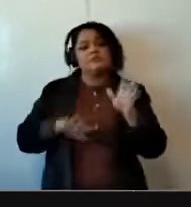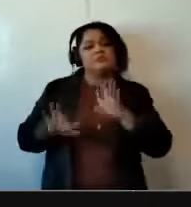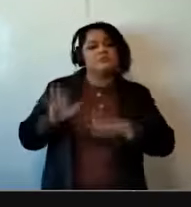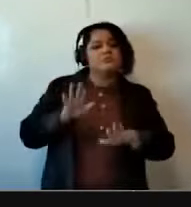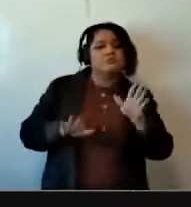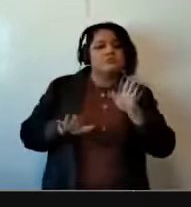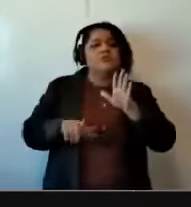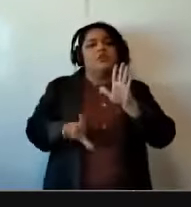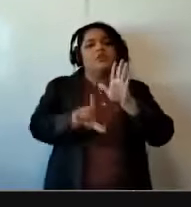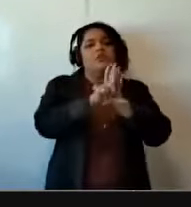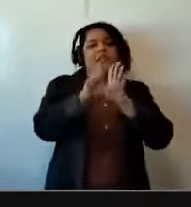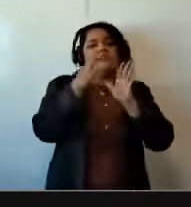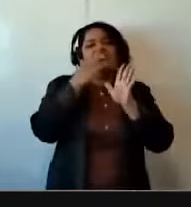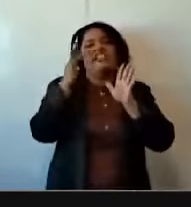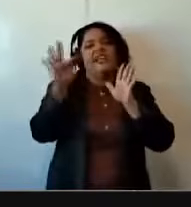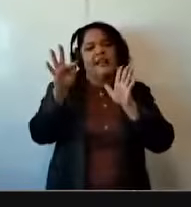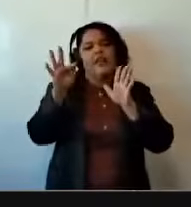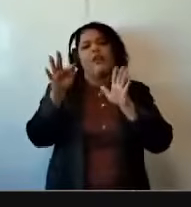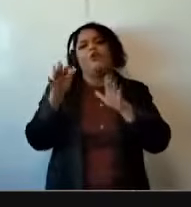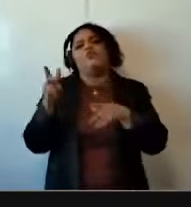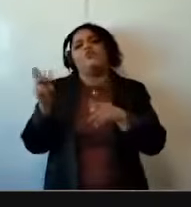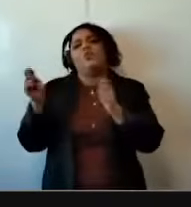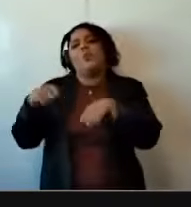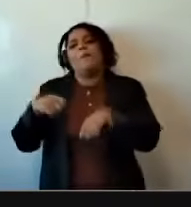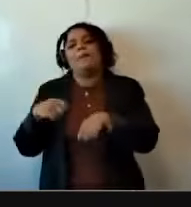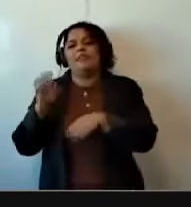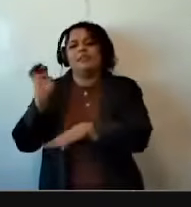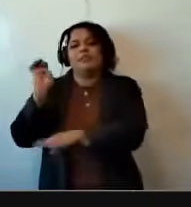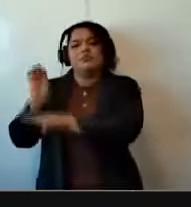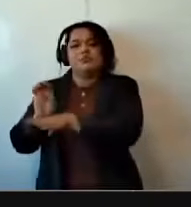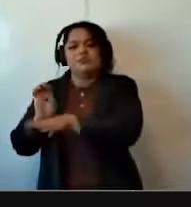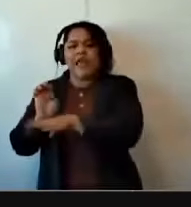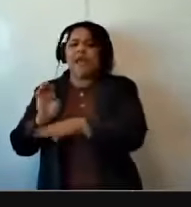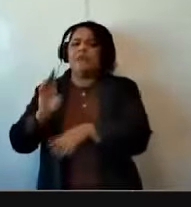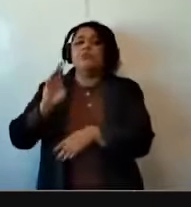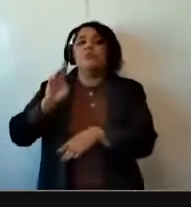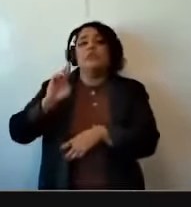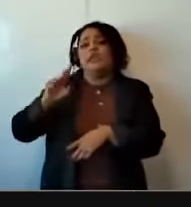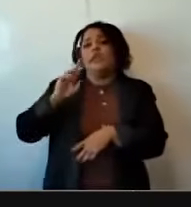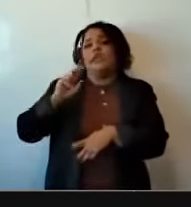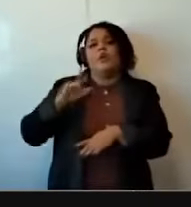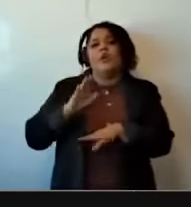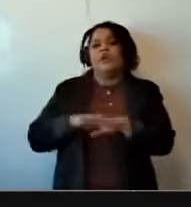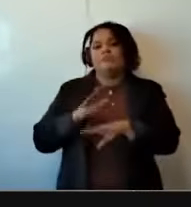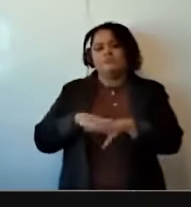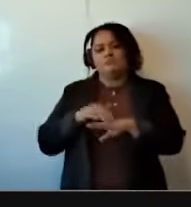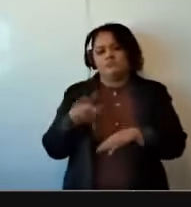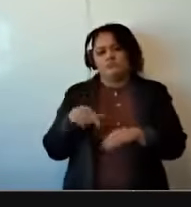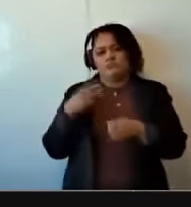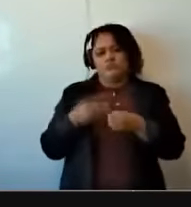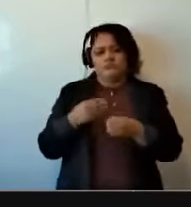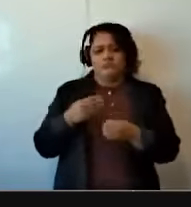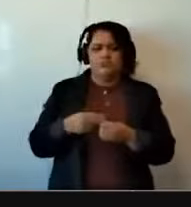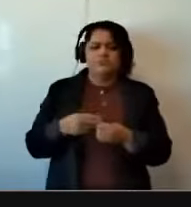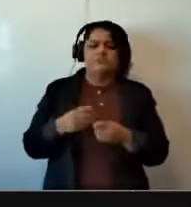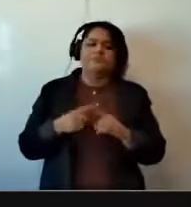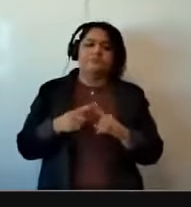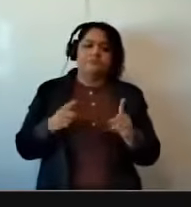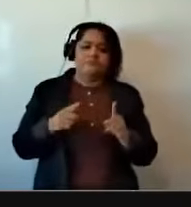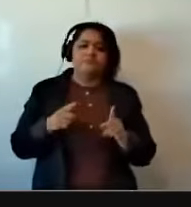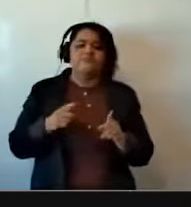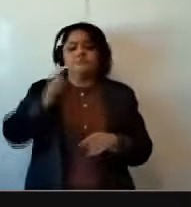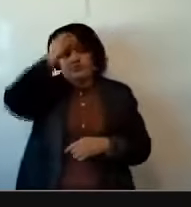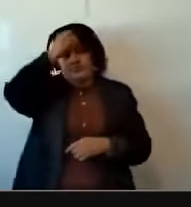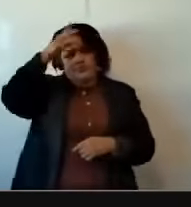de outros órgãos estaduais, federais, não do município. Agora, o prefeito Álvaro do Gamião, o secretário Guilherme, estão,